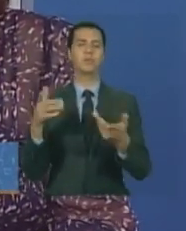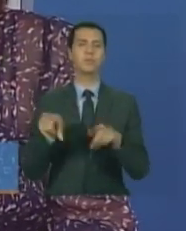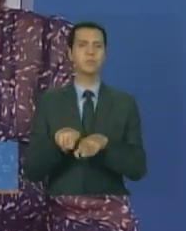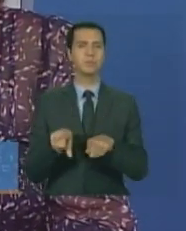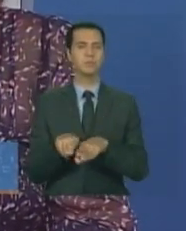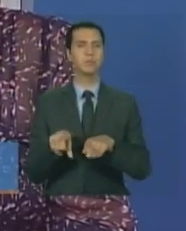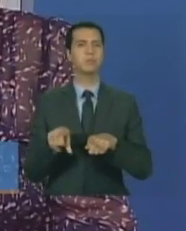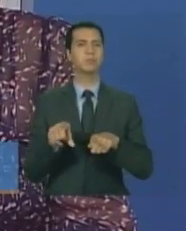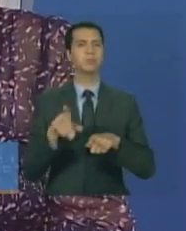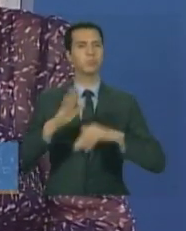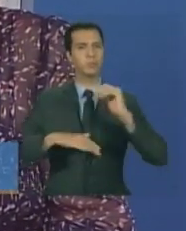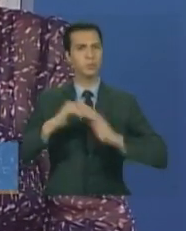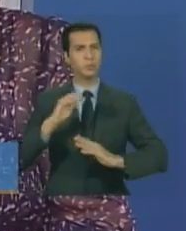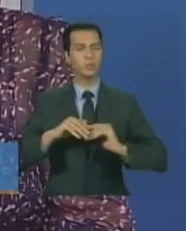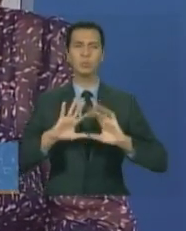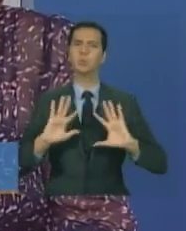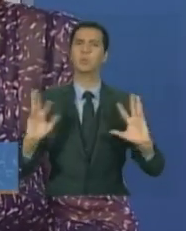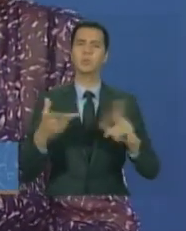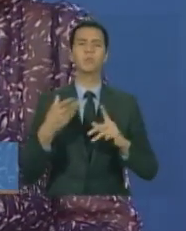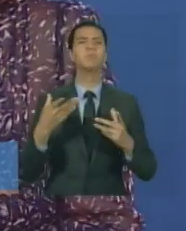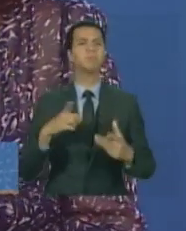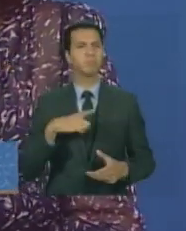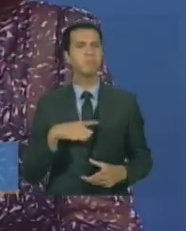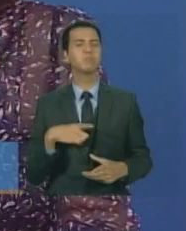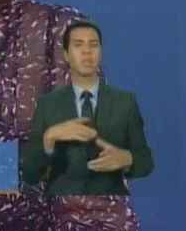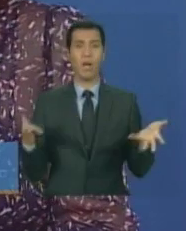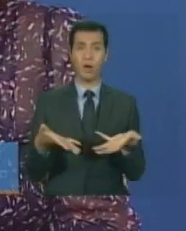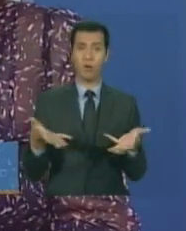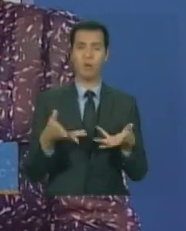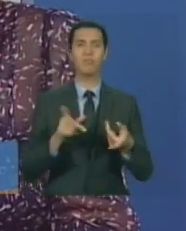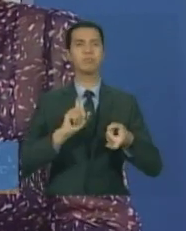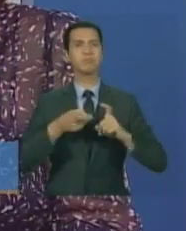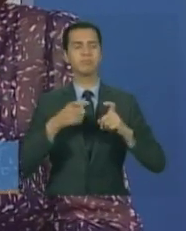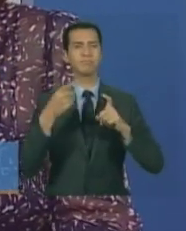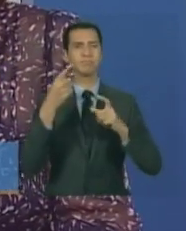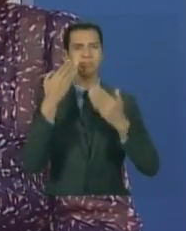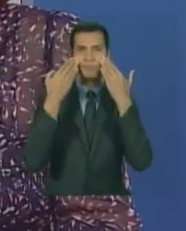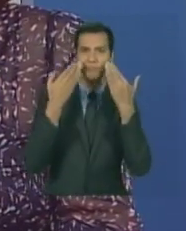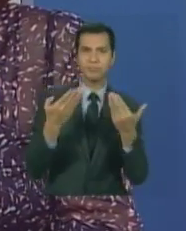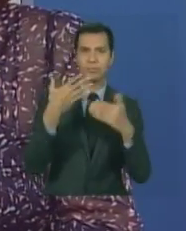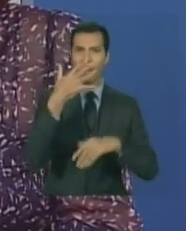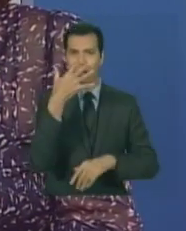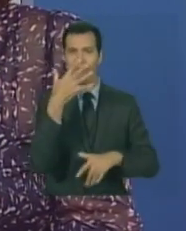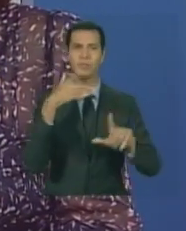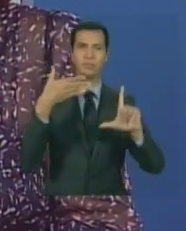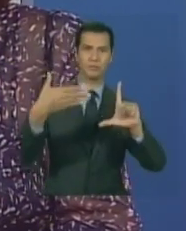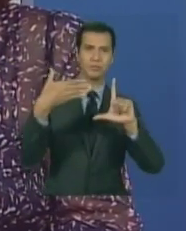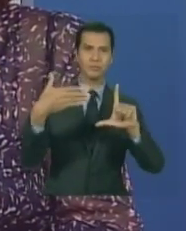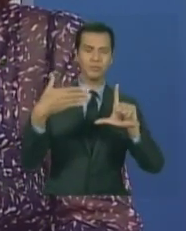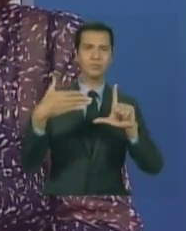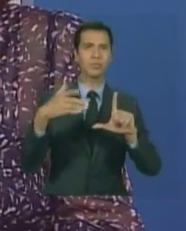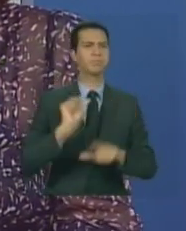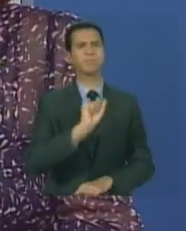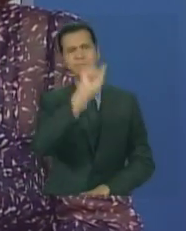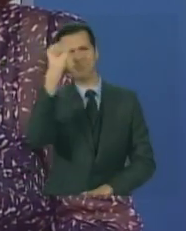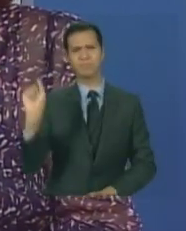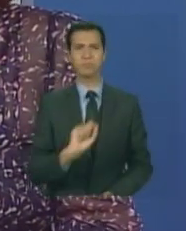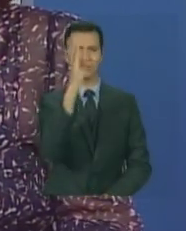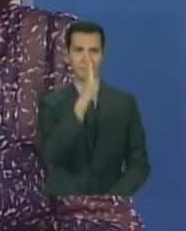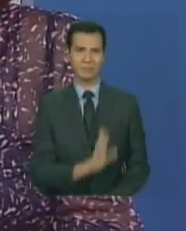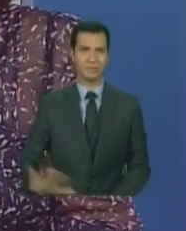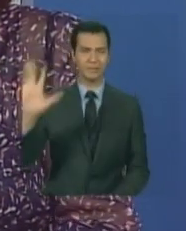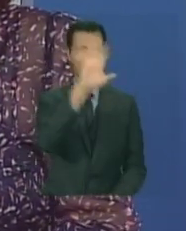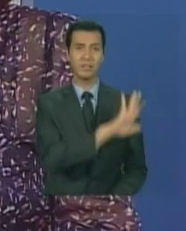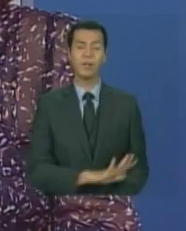estão reunidos, né, em vários pontos do Brasil, né, na perspectiva de acompanhar essa teleconferência,